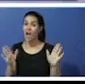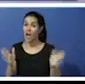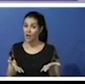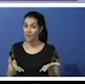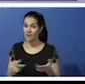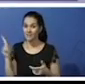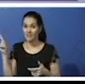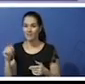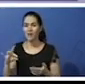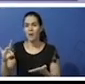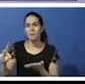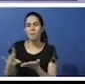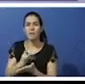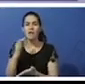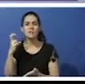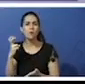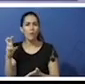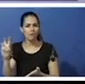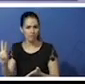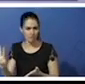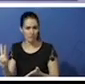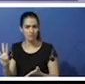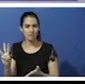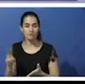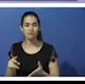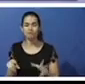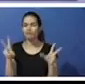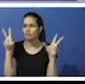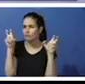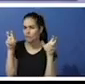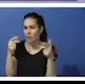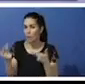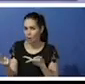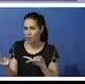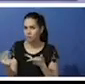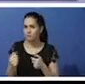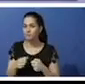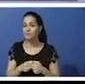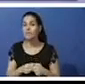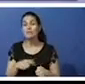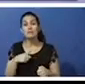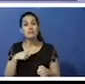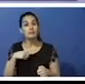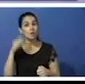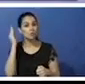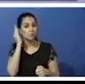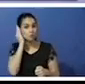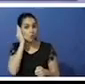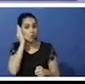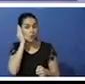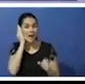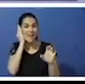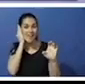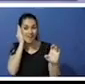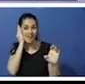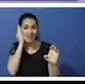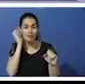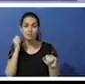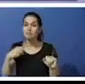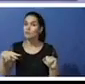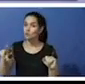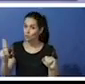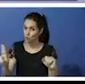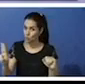na página 53, também na mesma temática, né? Fala do som do E e do U, né? Como